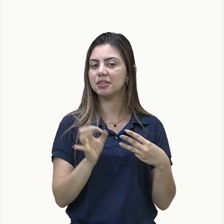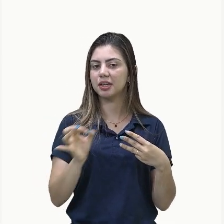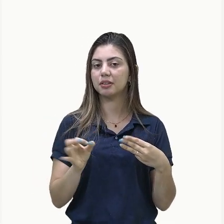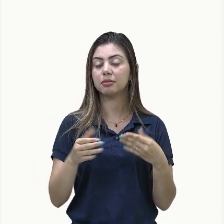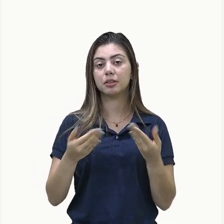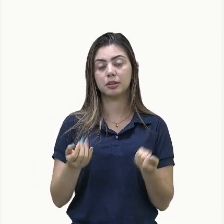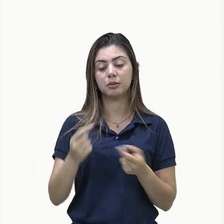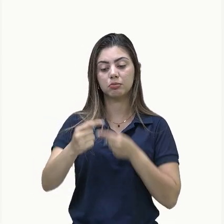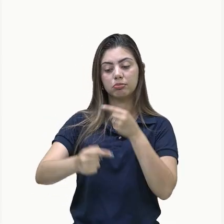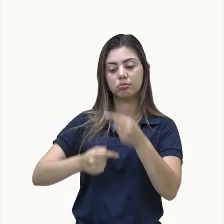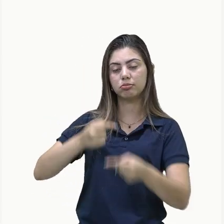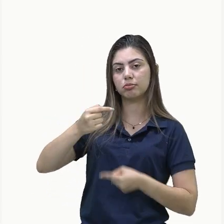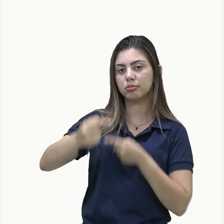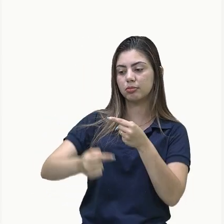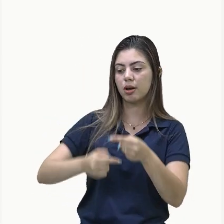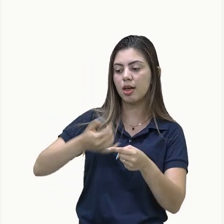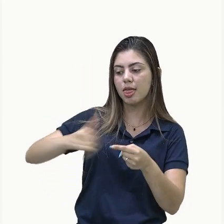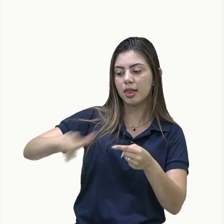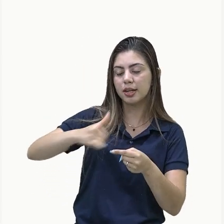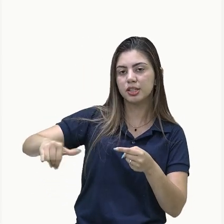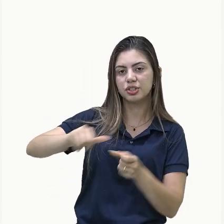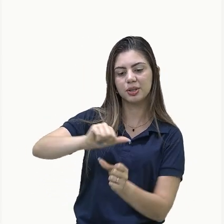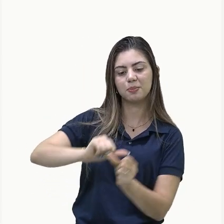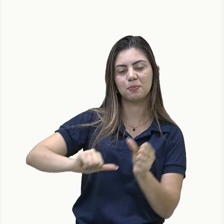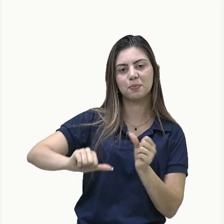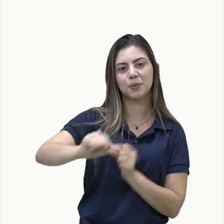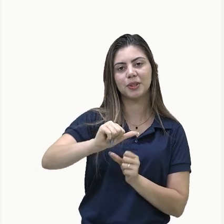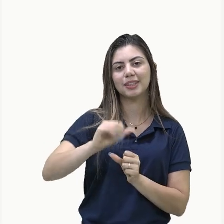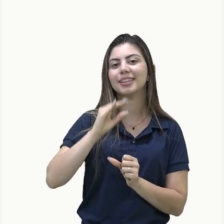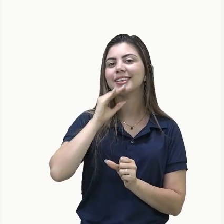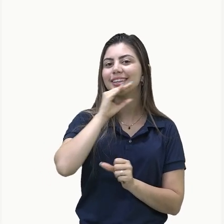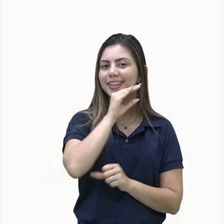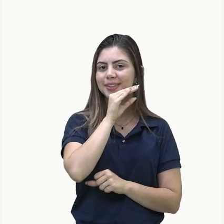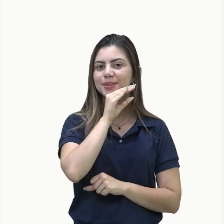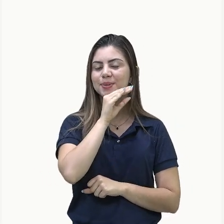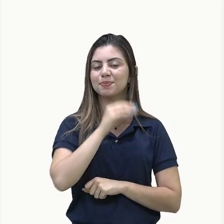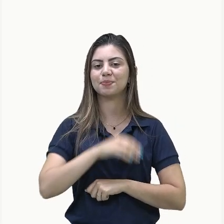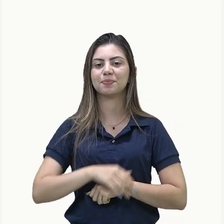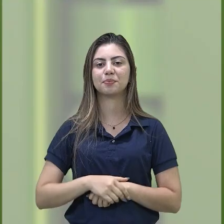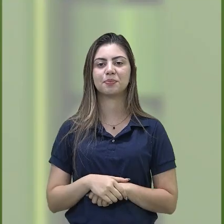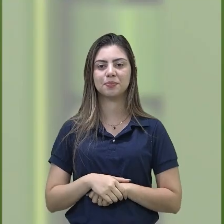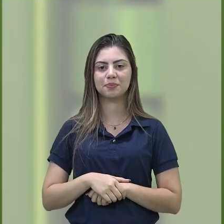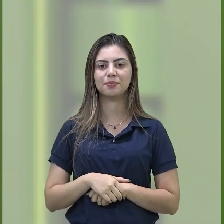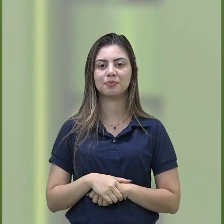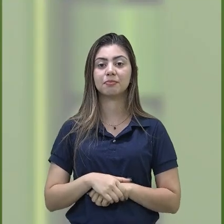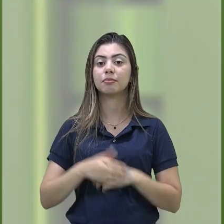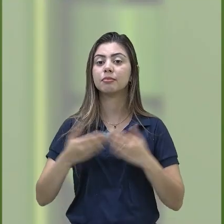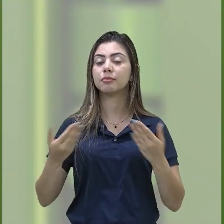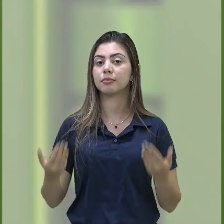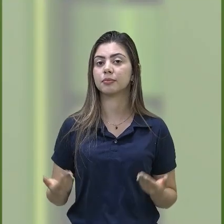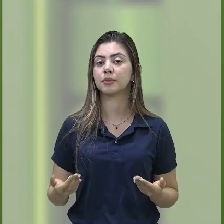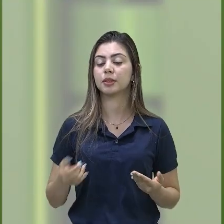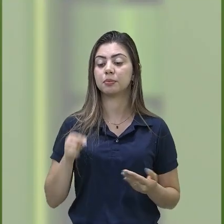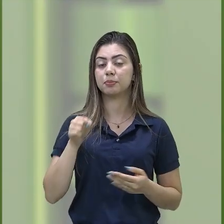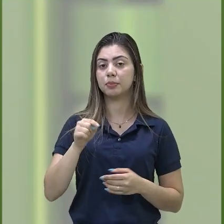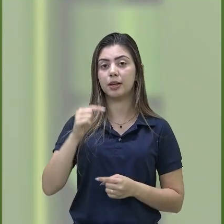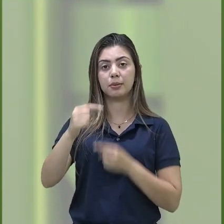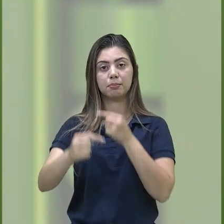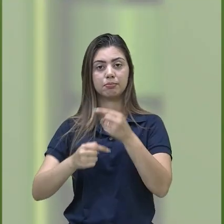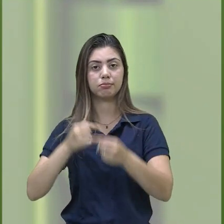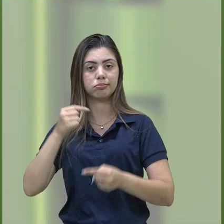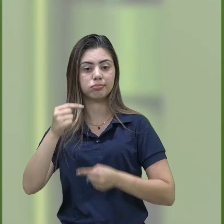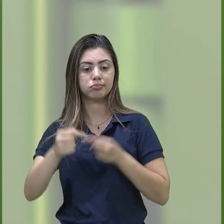transformar energia elétrica em energia térmica, em calor. E esses dispositivos, pessoal,